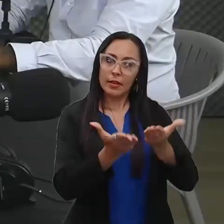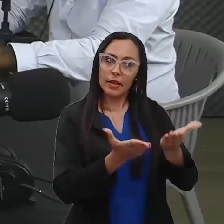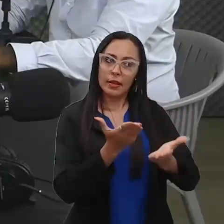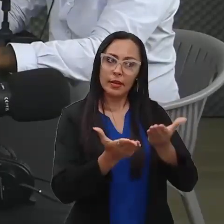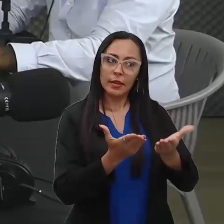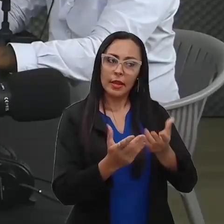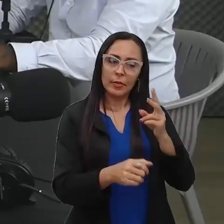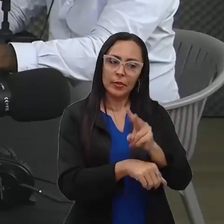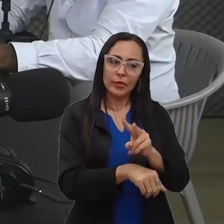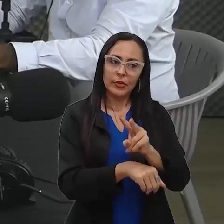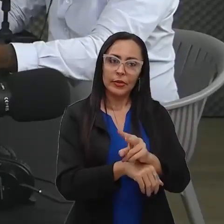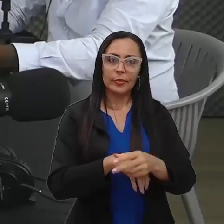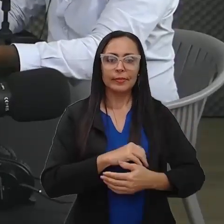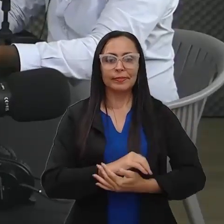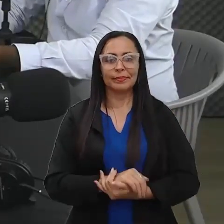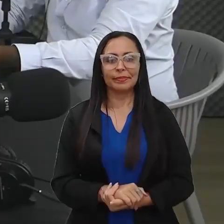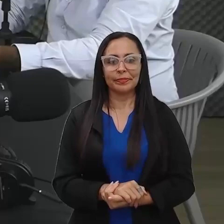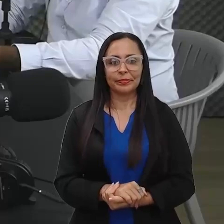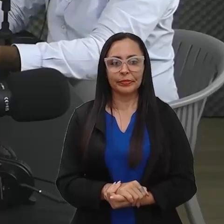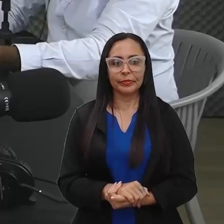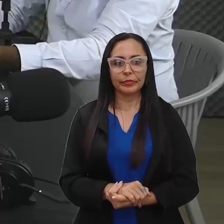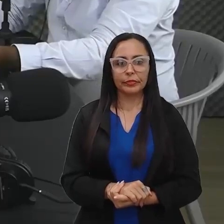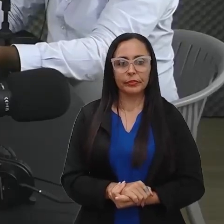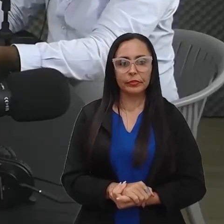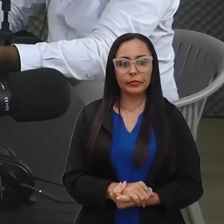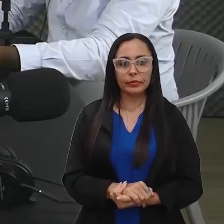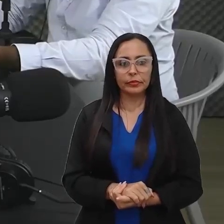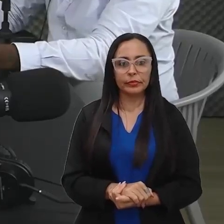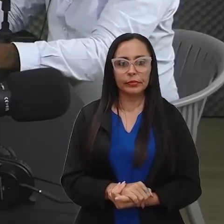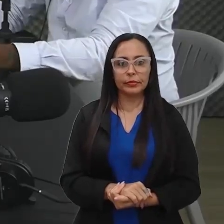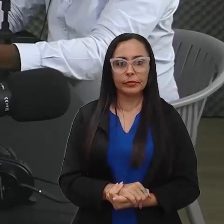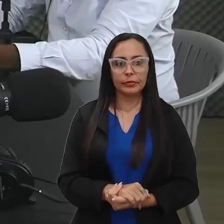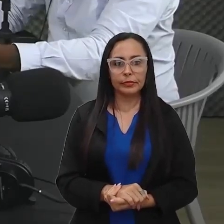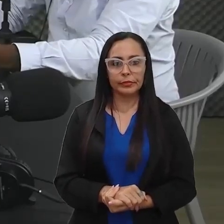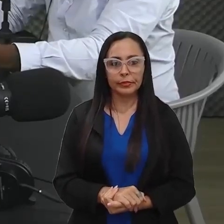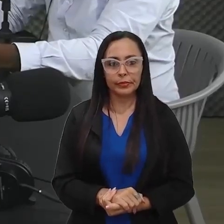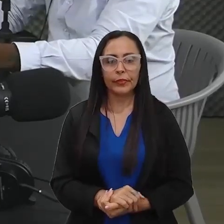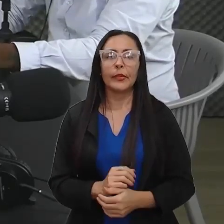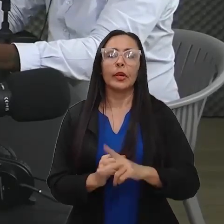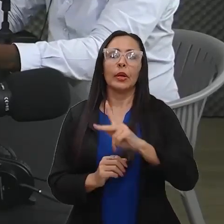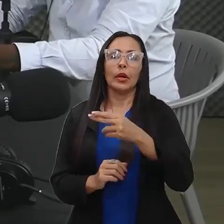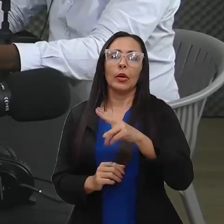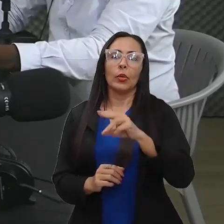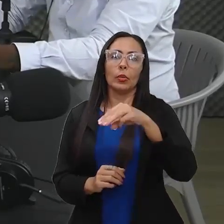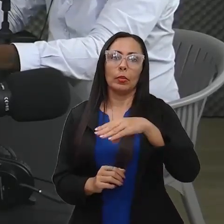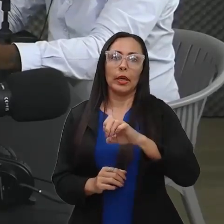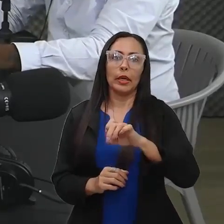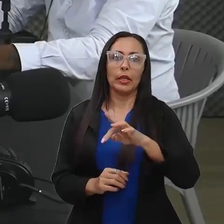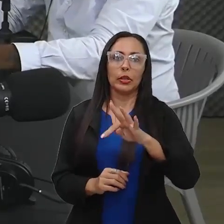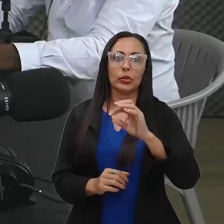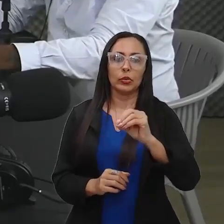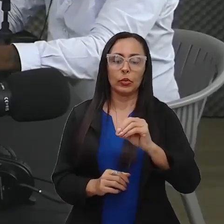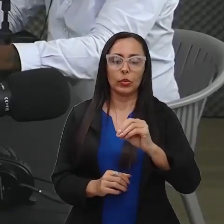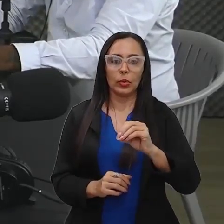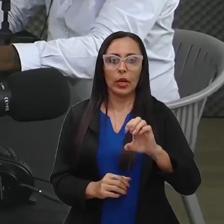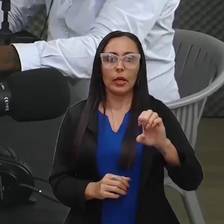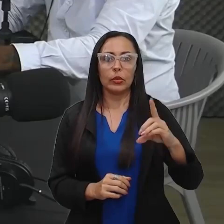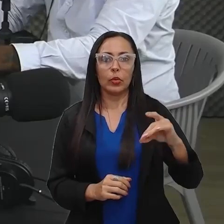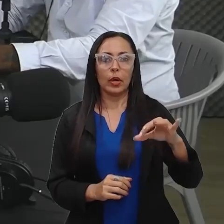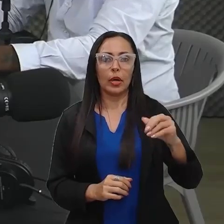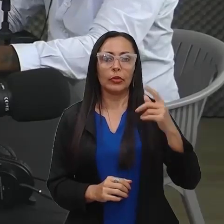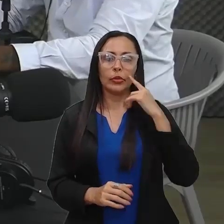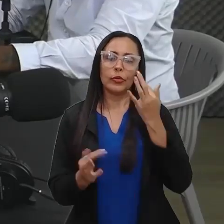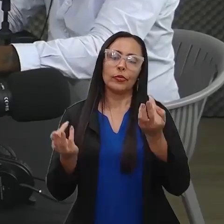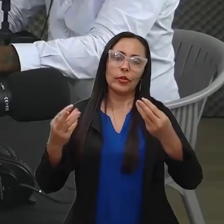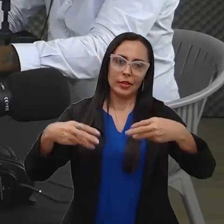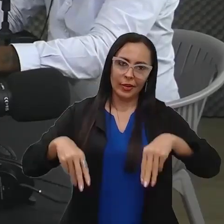e protegida. É isso. Humberto Miranda, Eduardo Figueiredo, a gente está chegando ao fim do Educadoc, eu agradeço